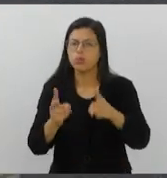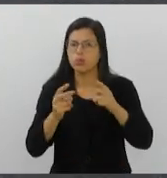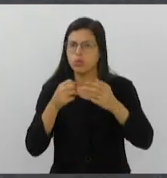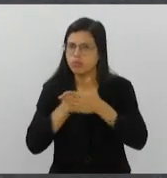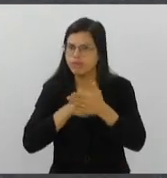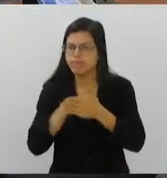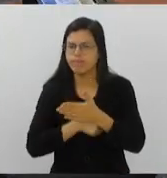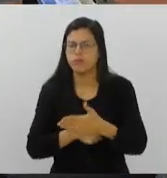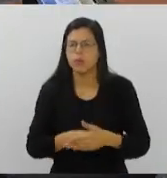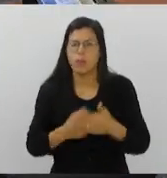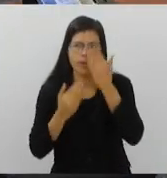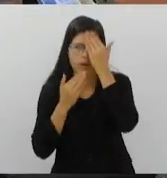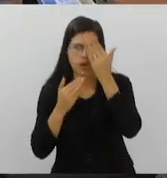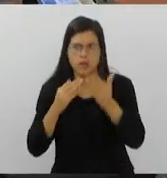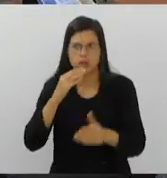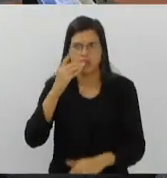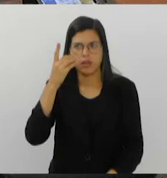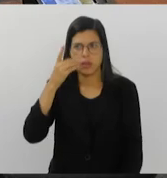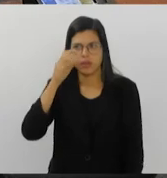Muito obrigado, Tia Ju.